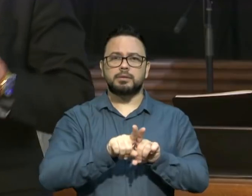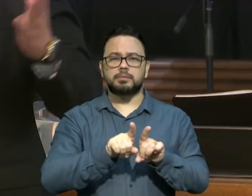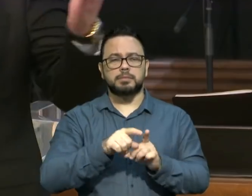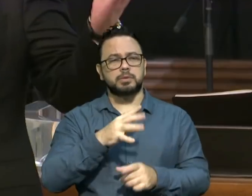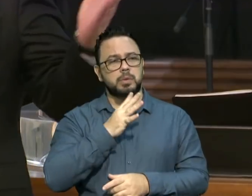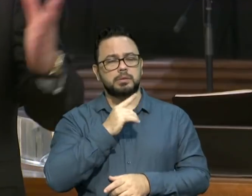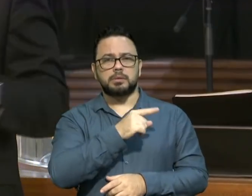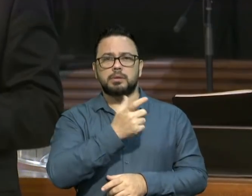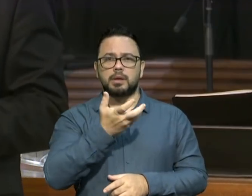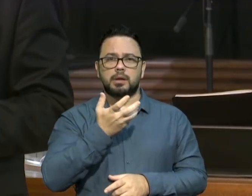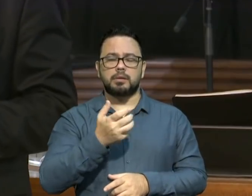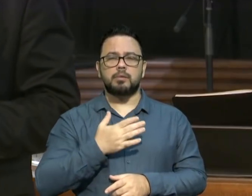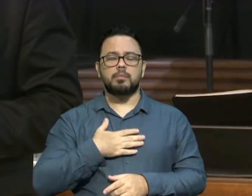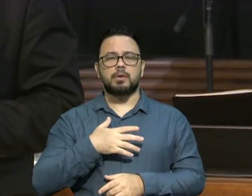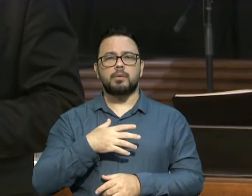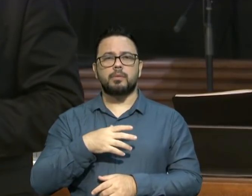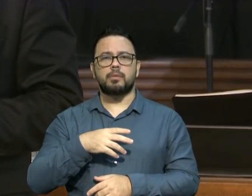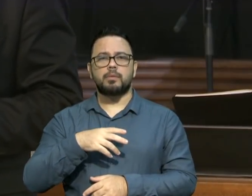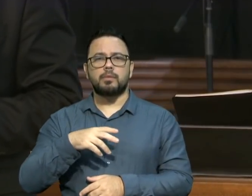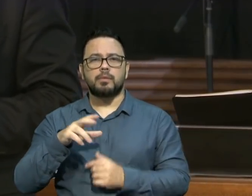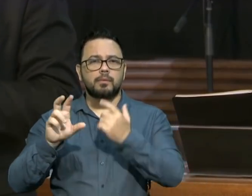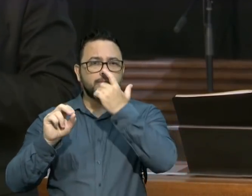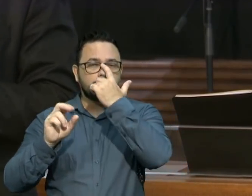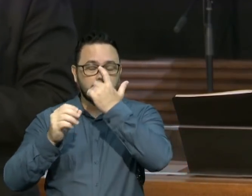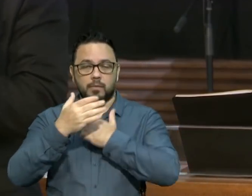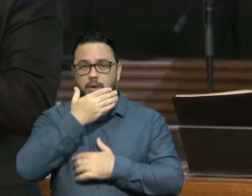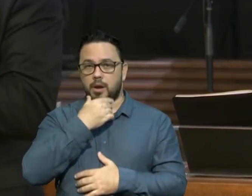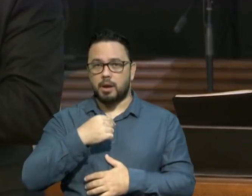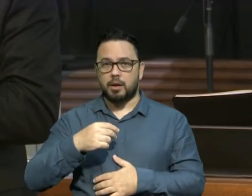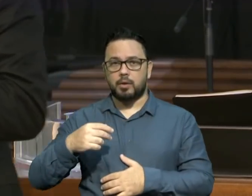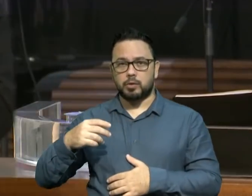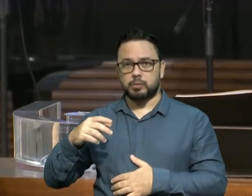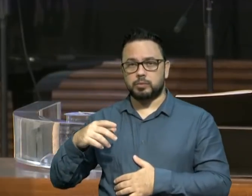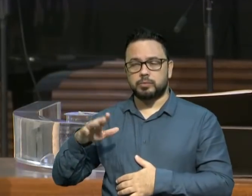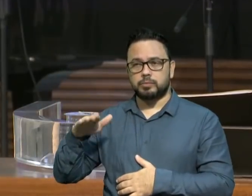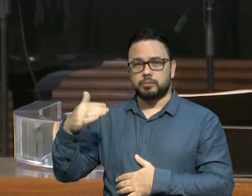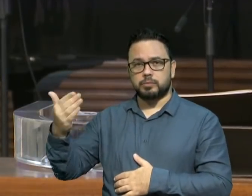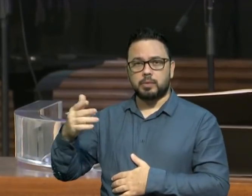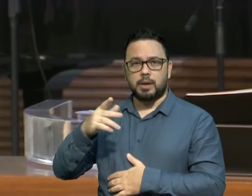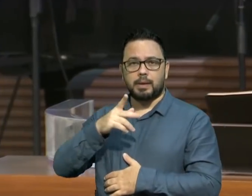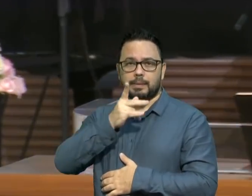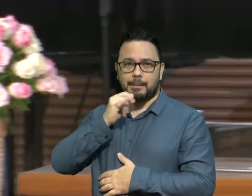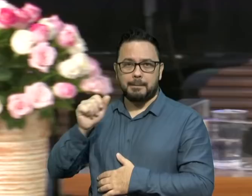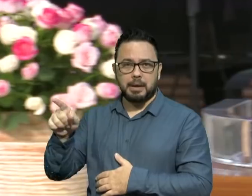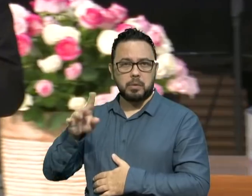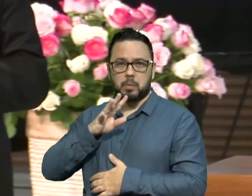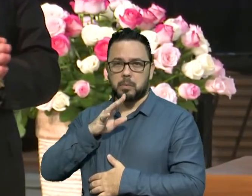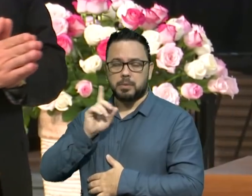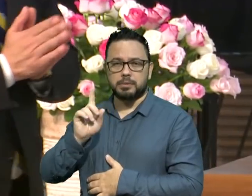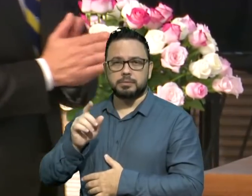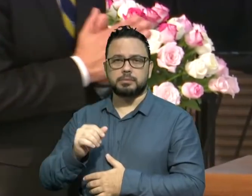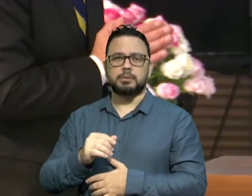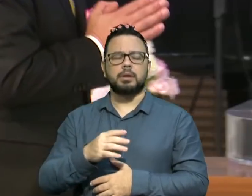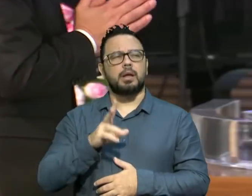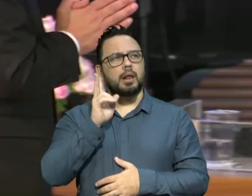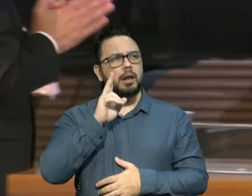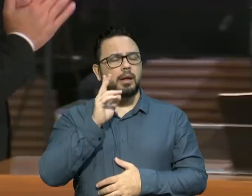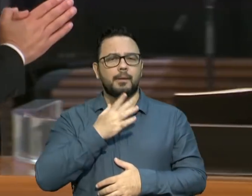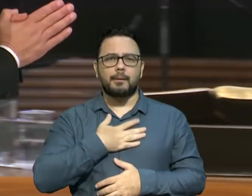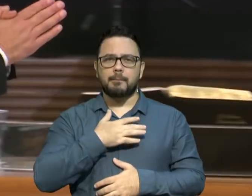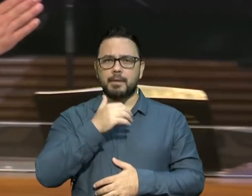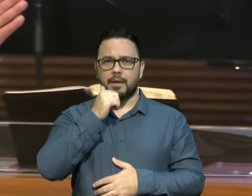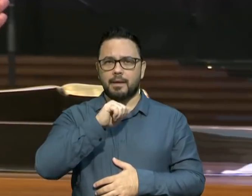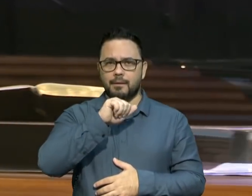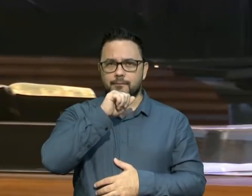não conhecia o meu avô paterno é mas eu lembro da minha avó minha avó paterna vou ali se